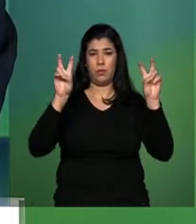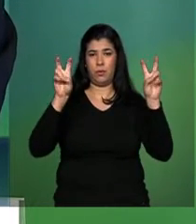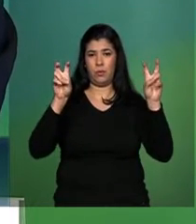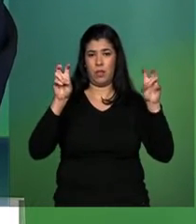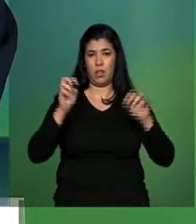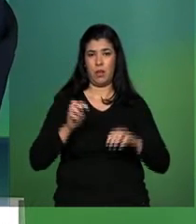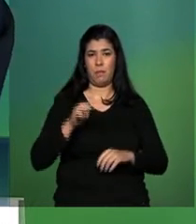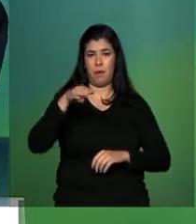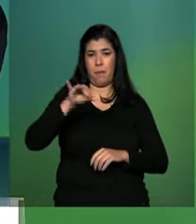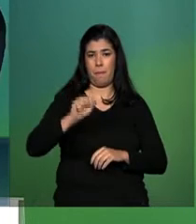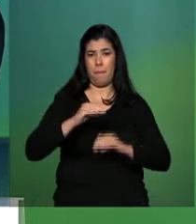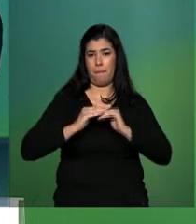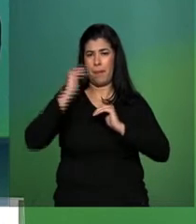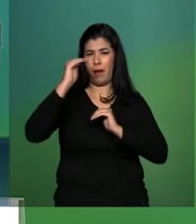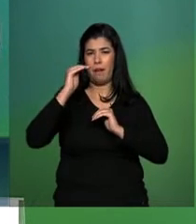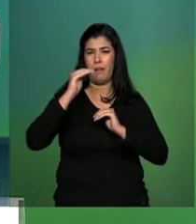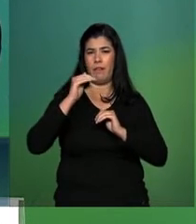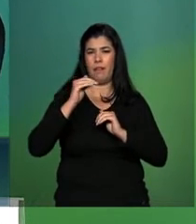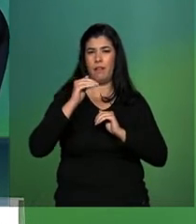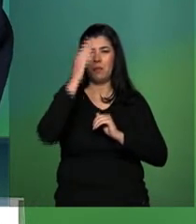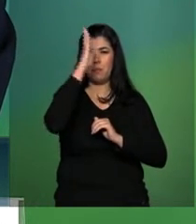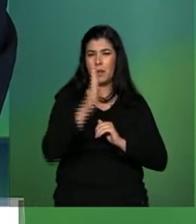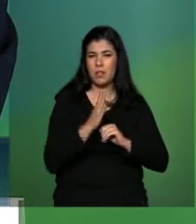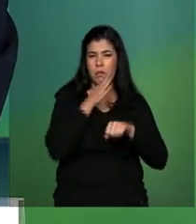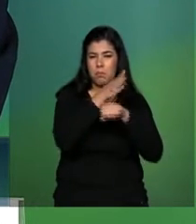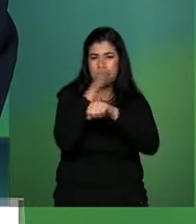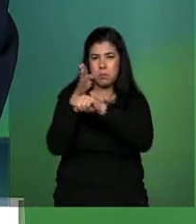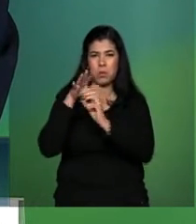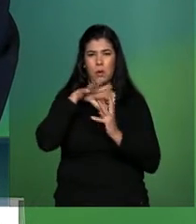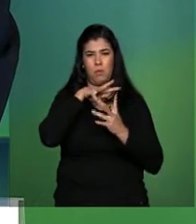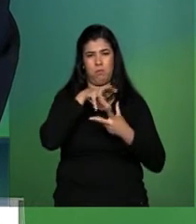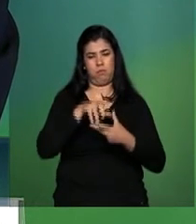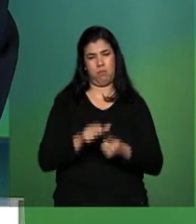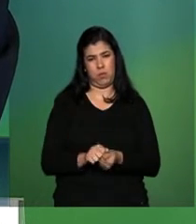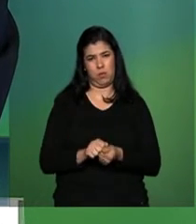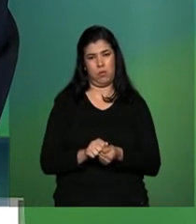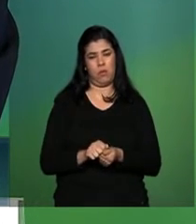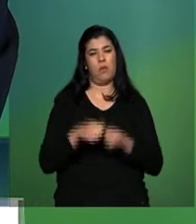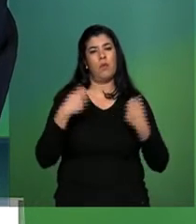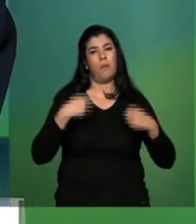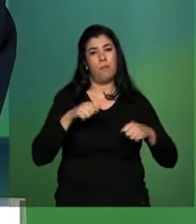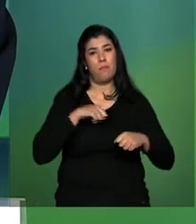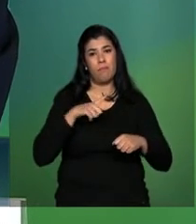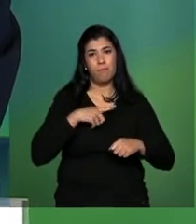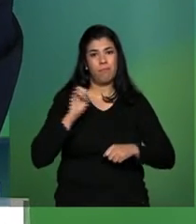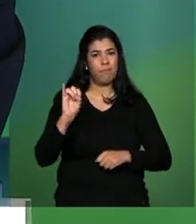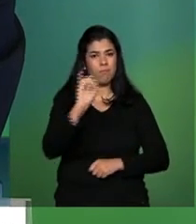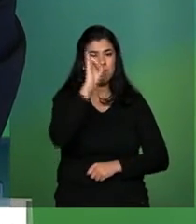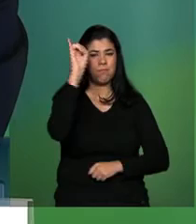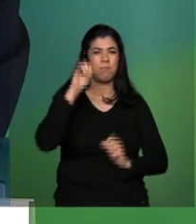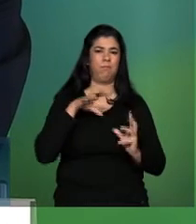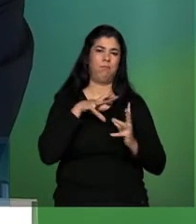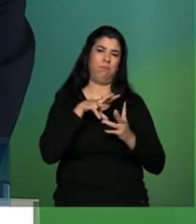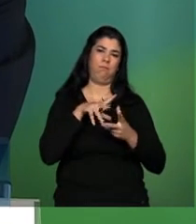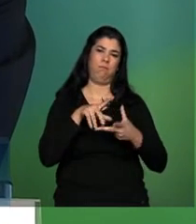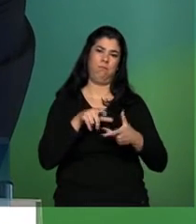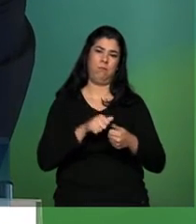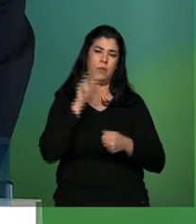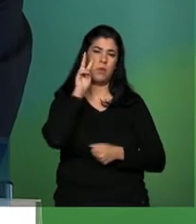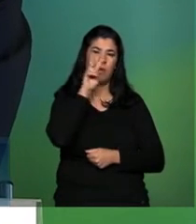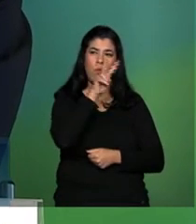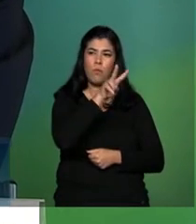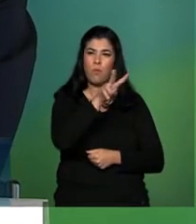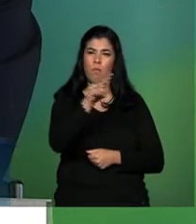mundo quer traduzir a noção de que o Brasil tem que ser um player mundial, que o Brasil tem que estar olhando